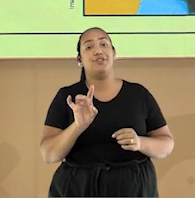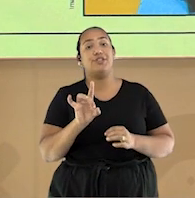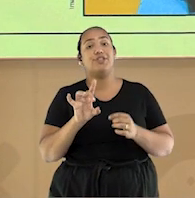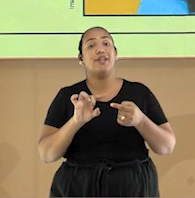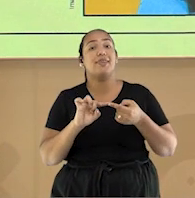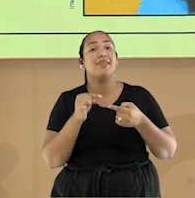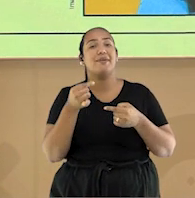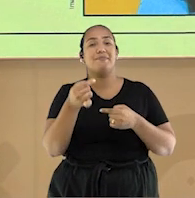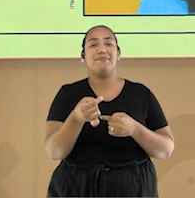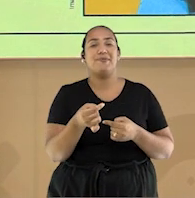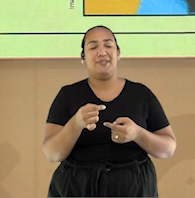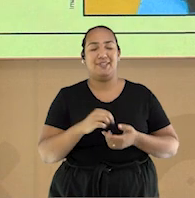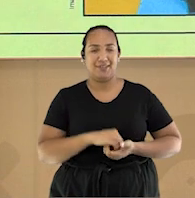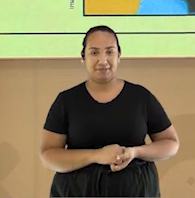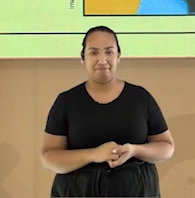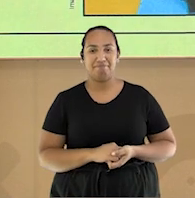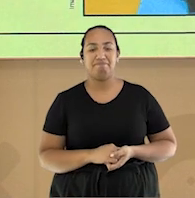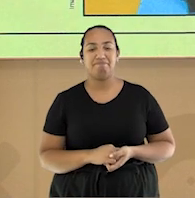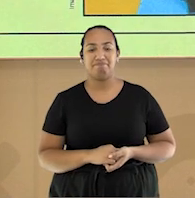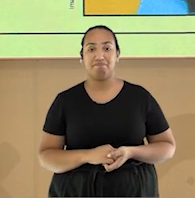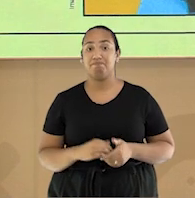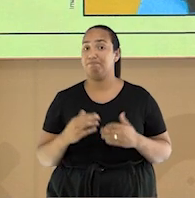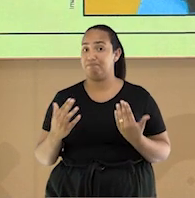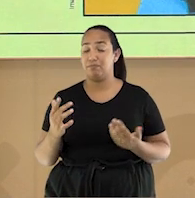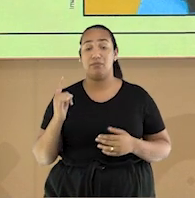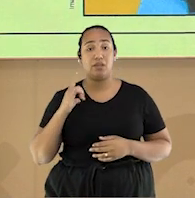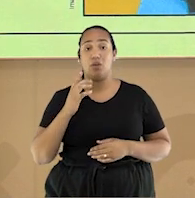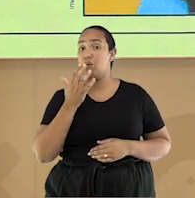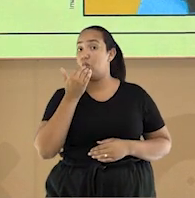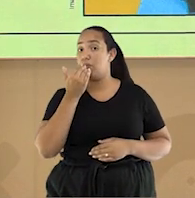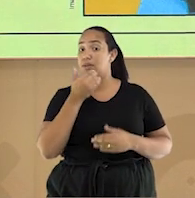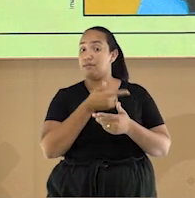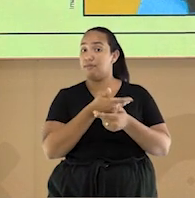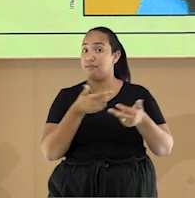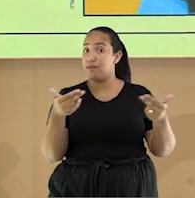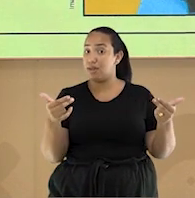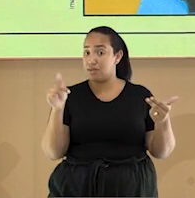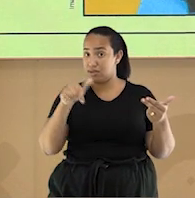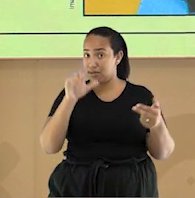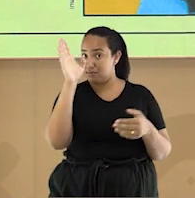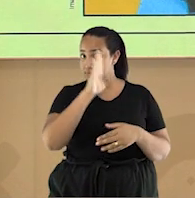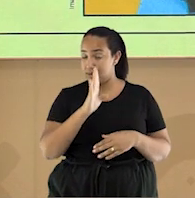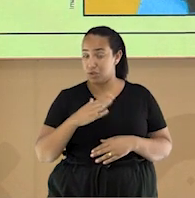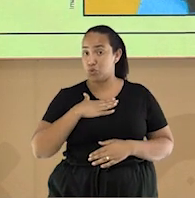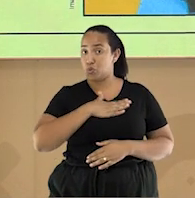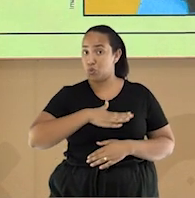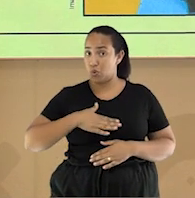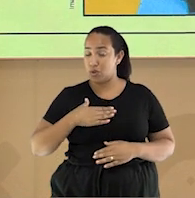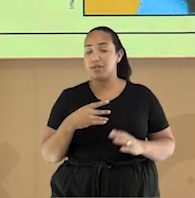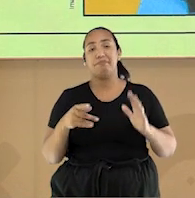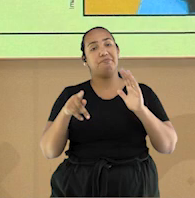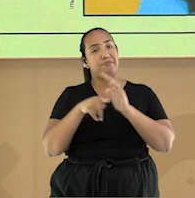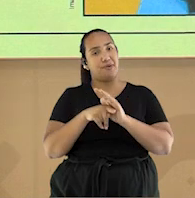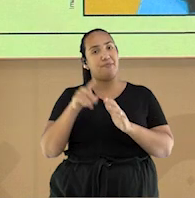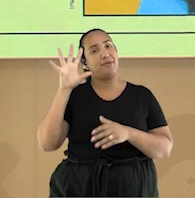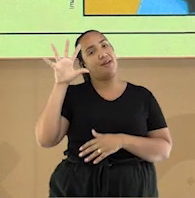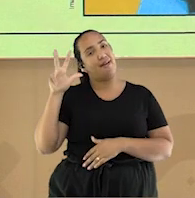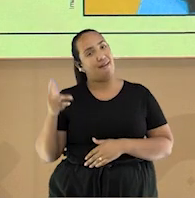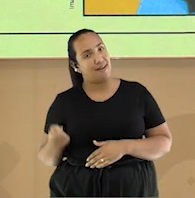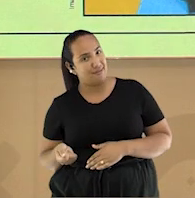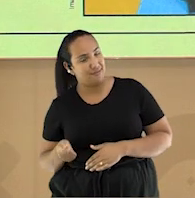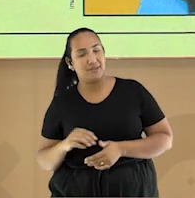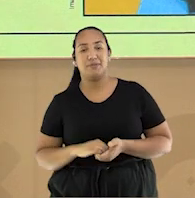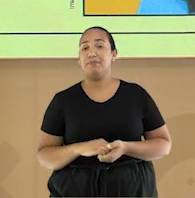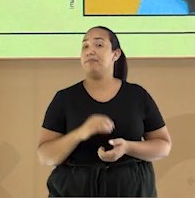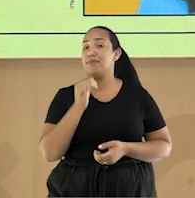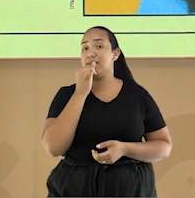Muitos pratos conhecidos e apreciados aqui vieram de lá, como o vatapá, o caruru, o